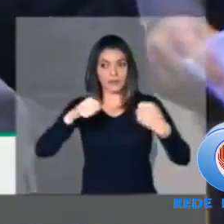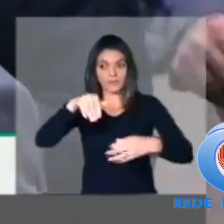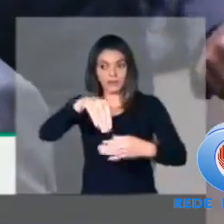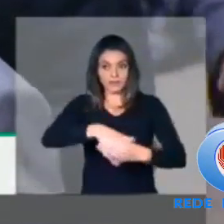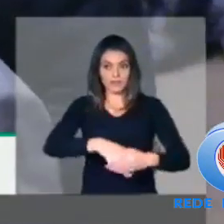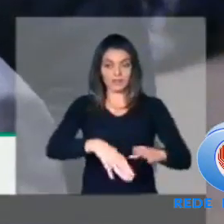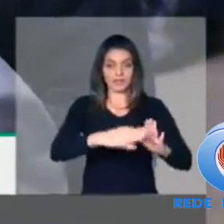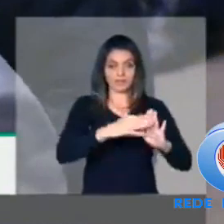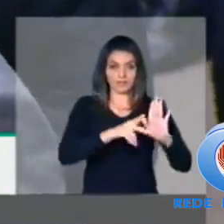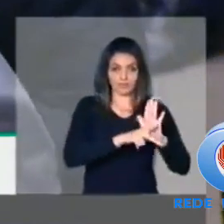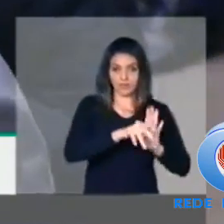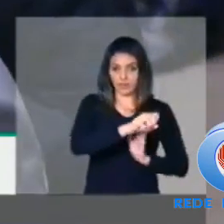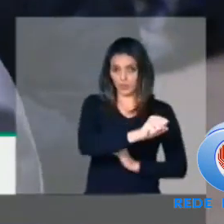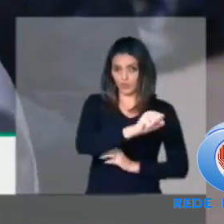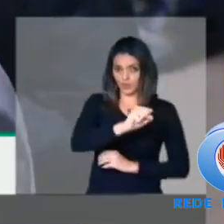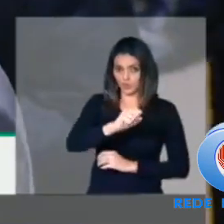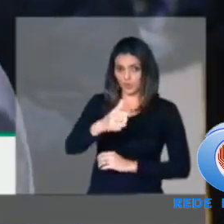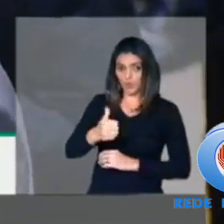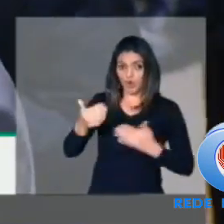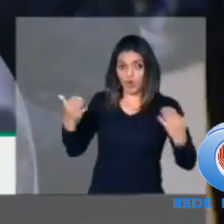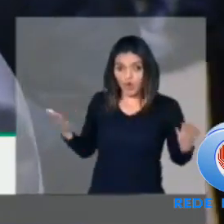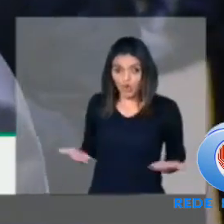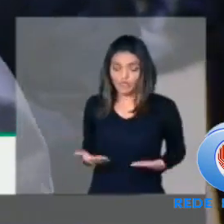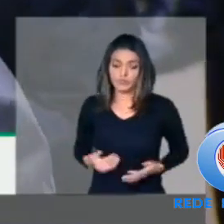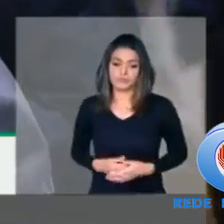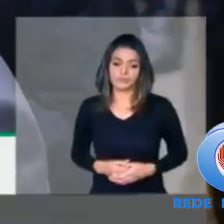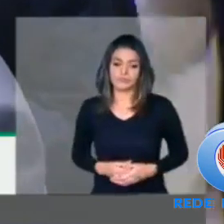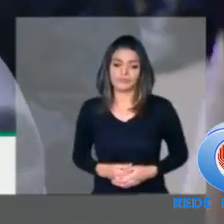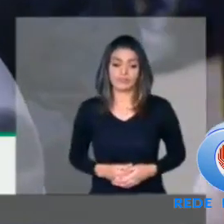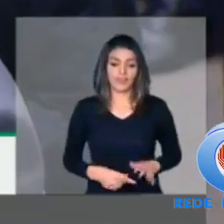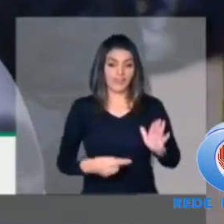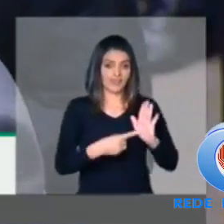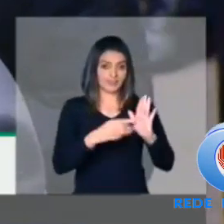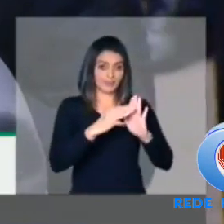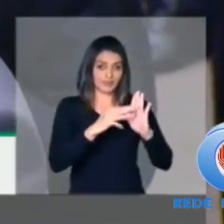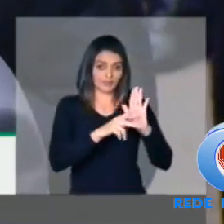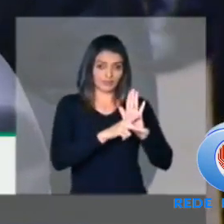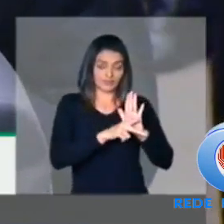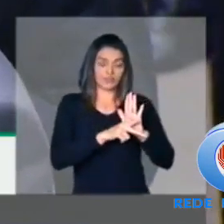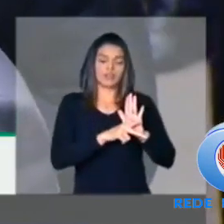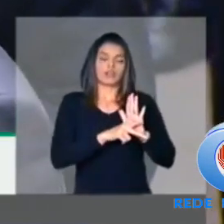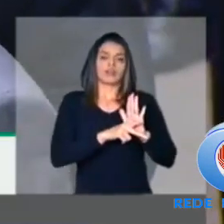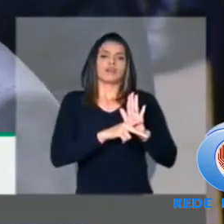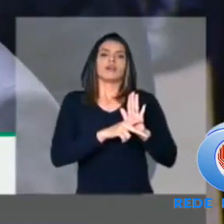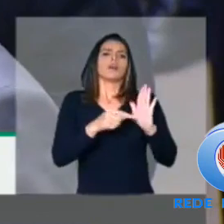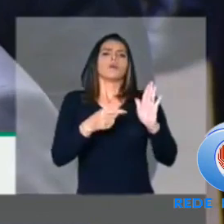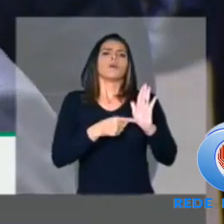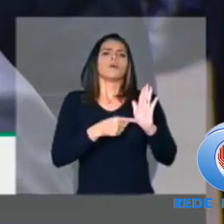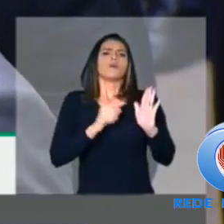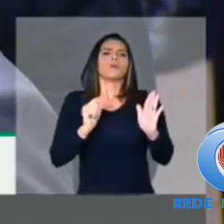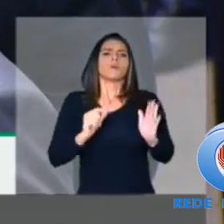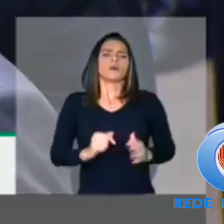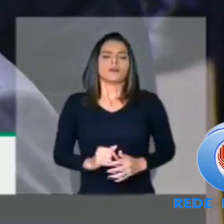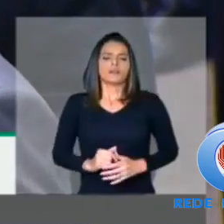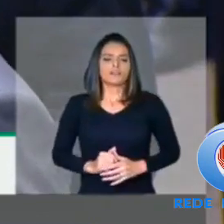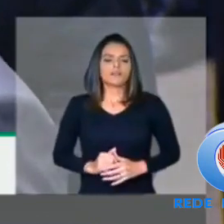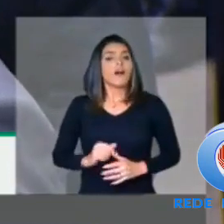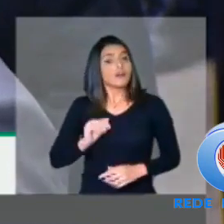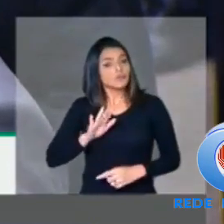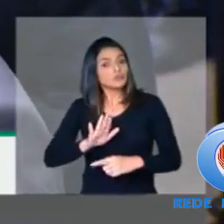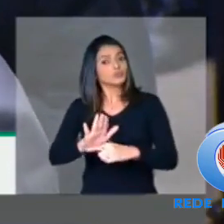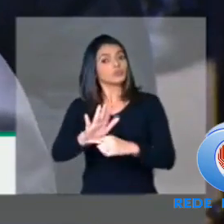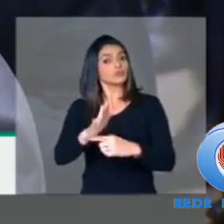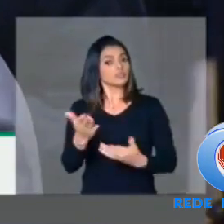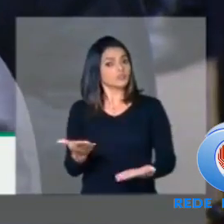a MP 881 na noite de hoje, senhor presidente. Porque essa medida provisória, ela ajuda,